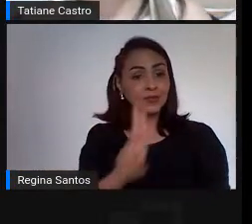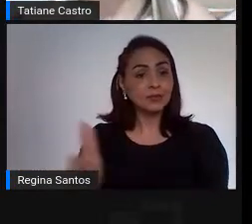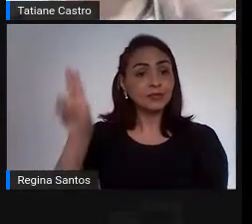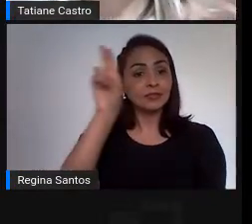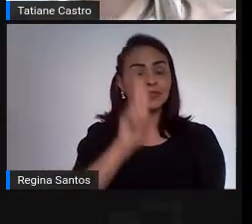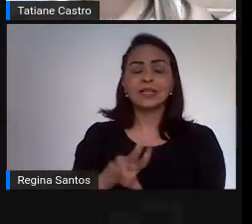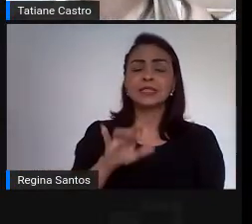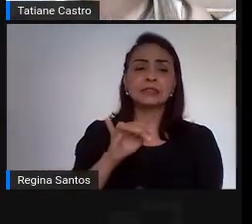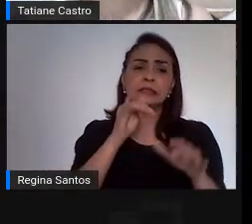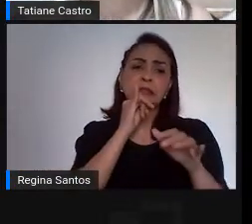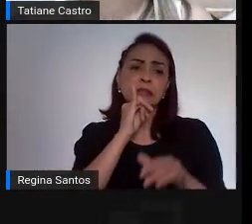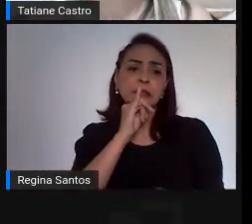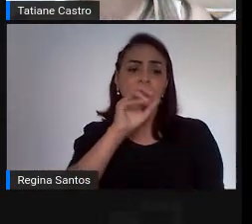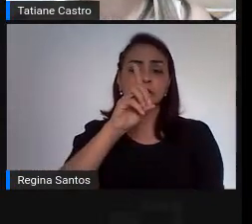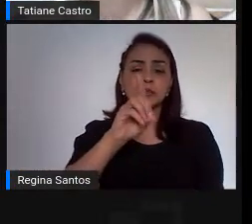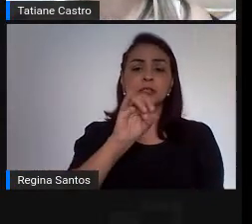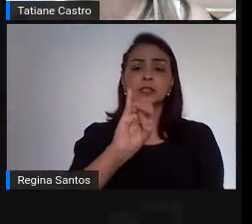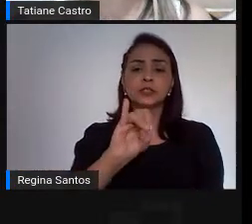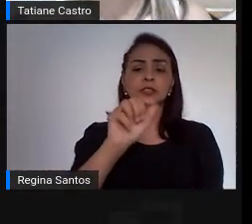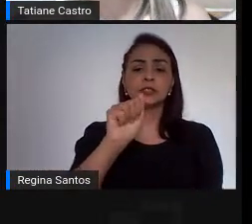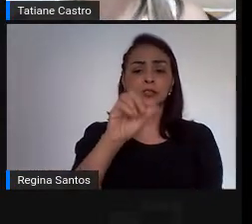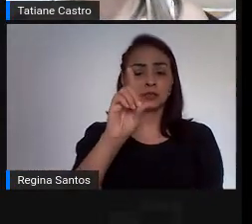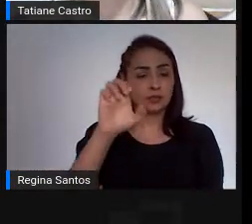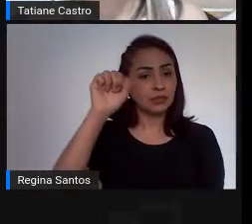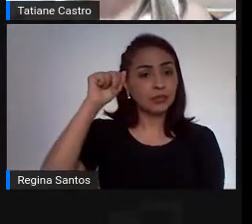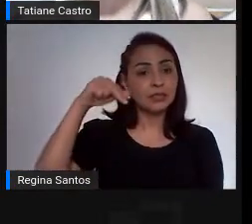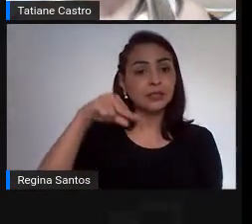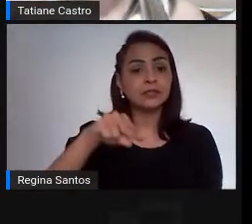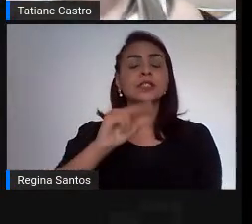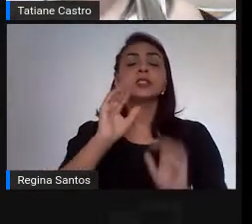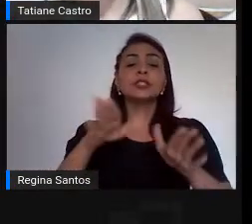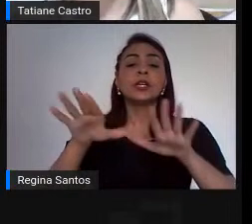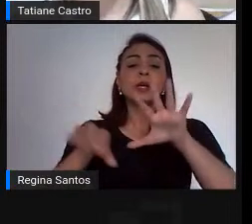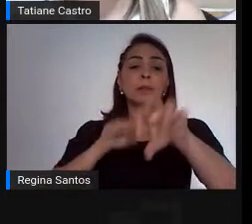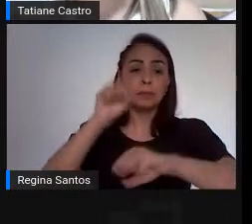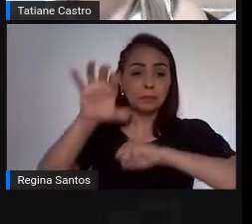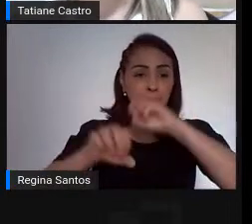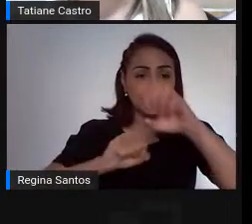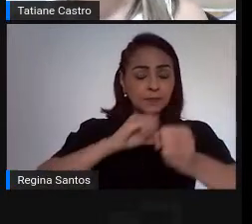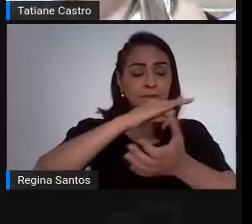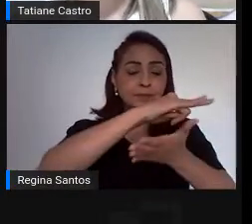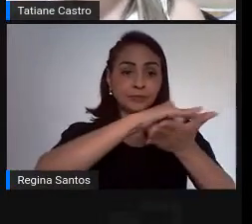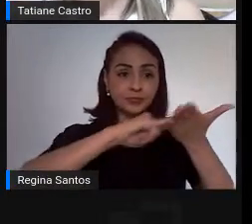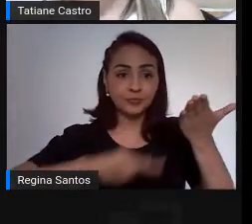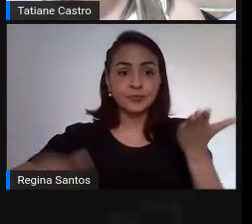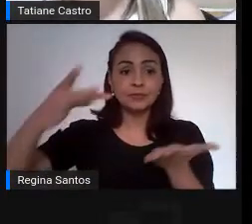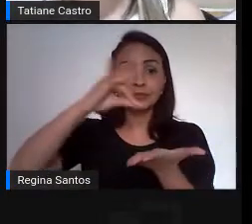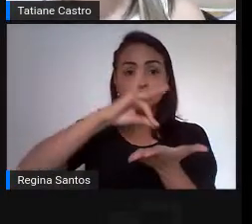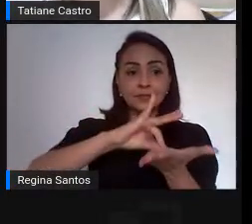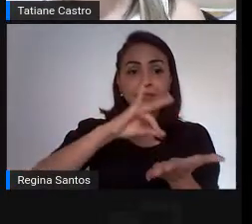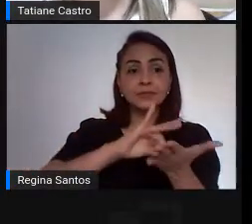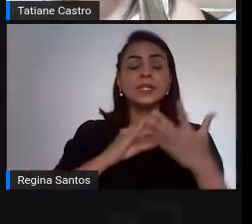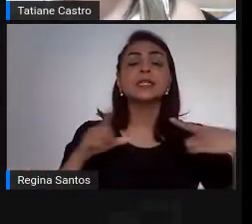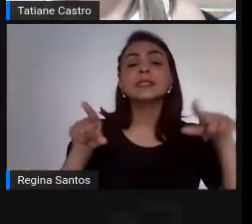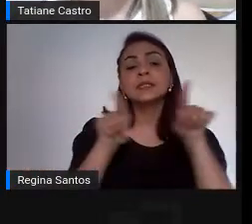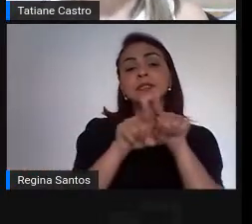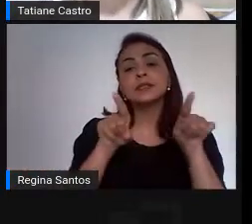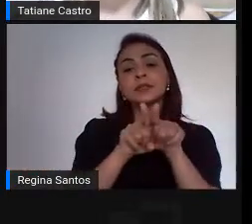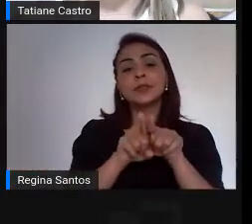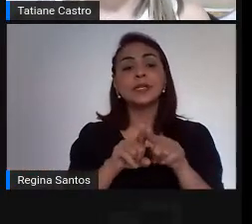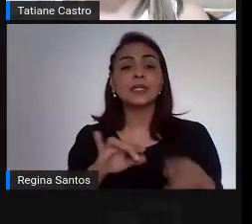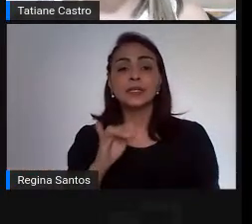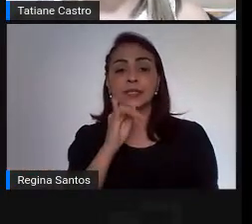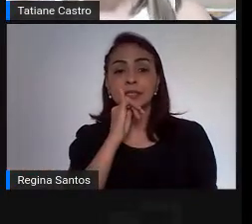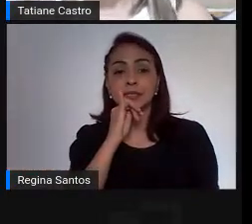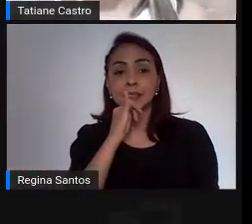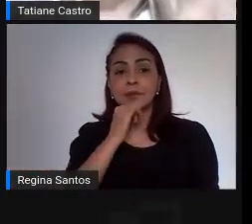por exemplo, pegando todos esses documentos oficiais, mas também pegando aquilo que não foi publicizado, que é a memória